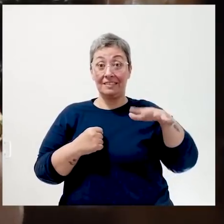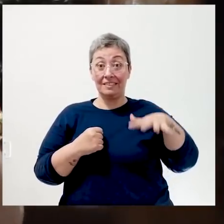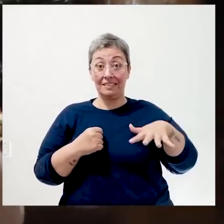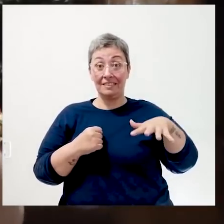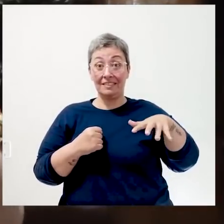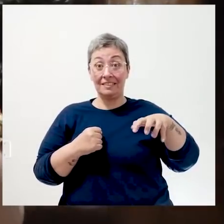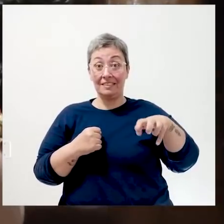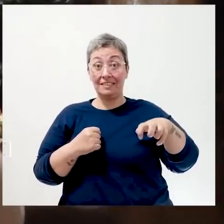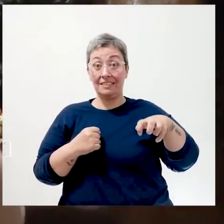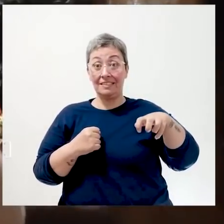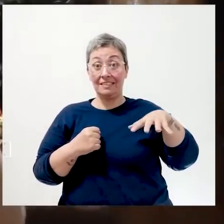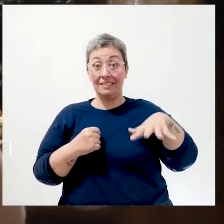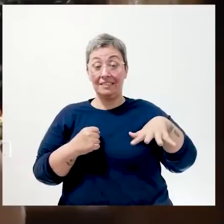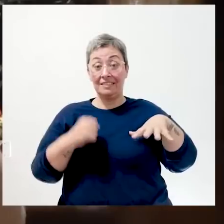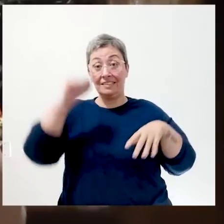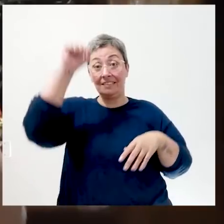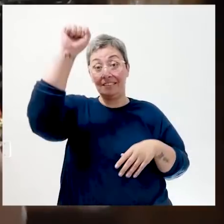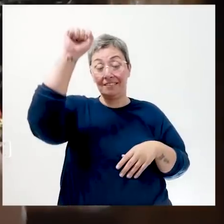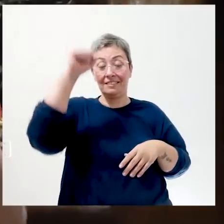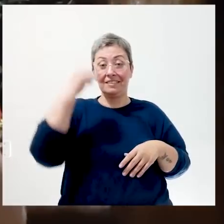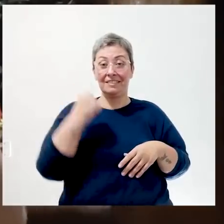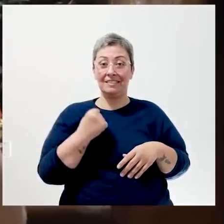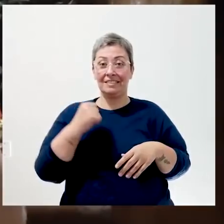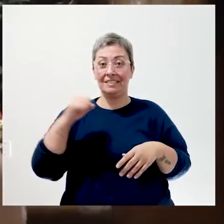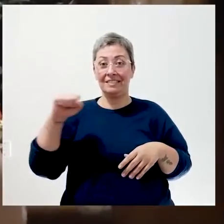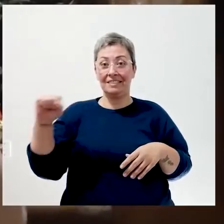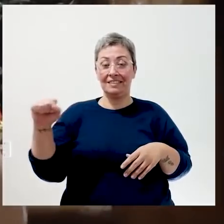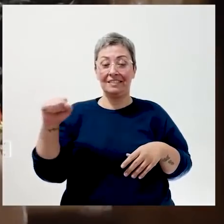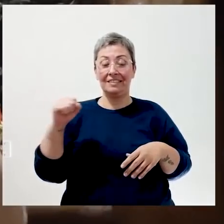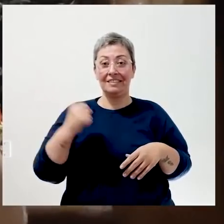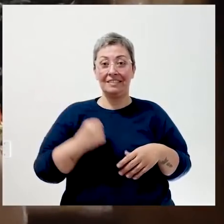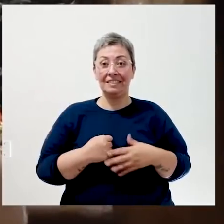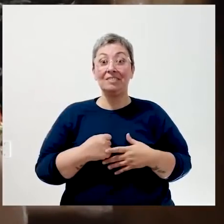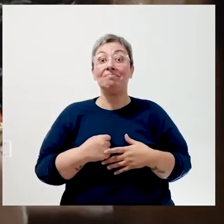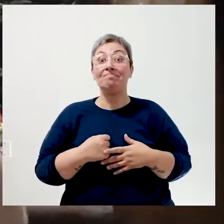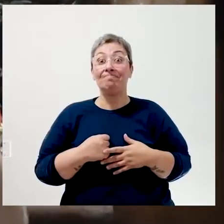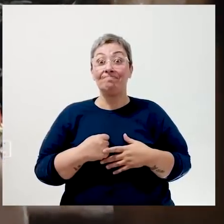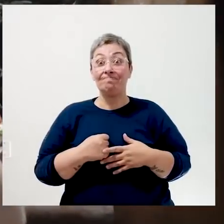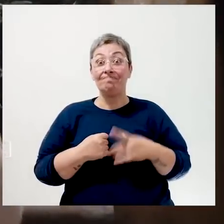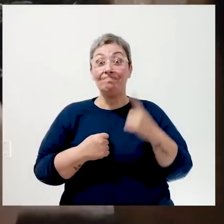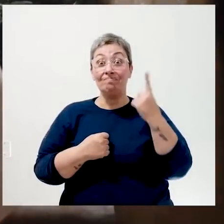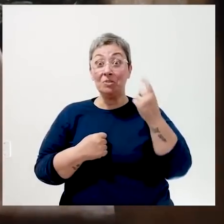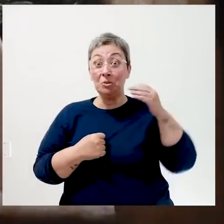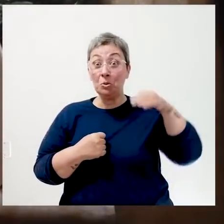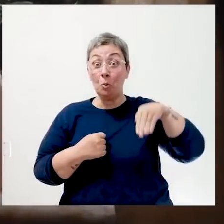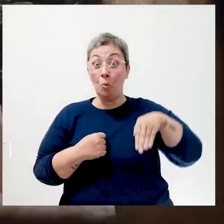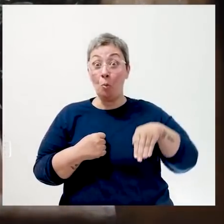ginastiquinha, cinco minhoquinhas fazendo ginastiquinha,